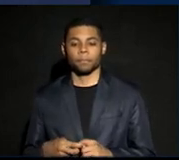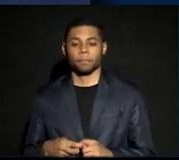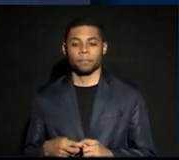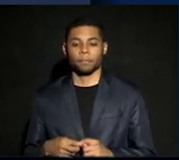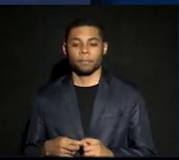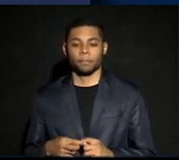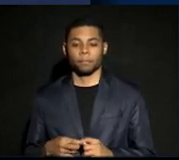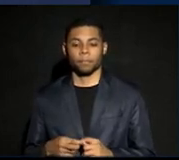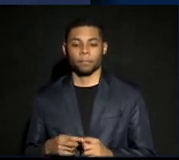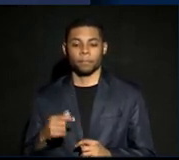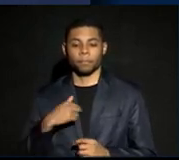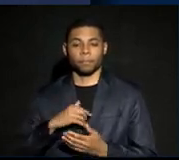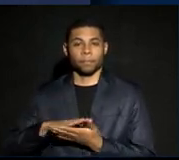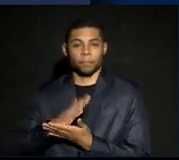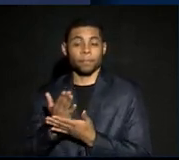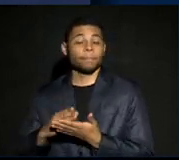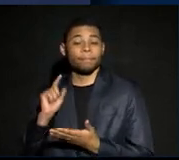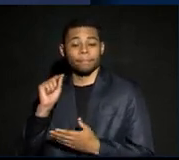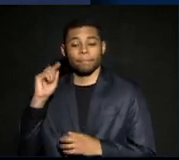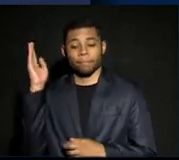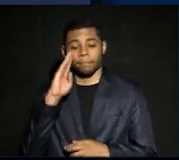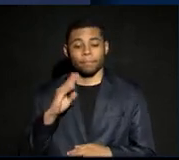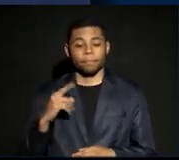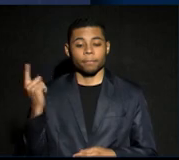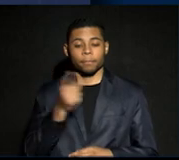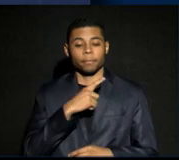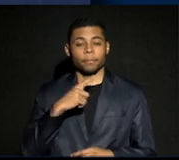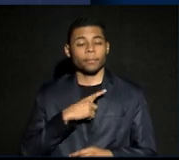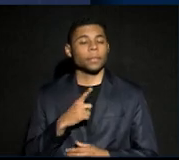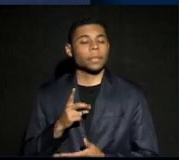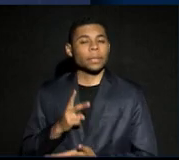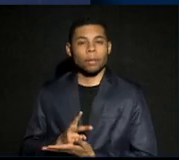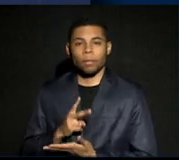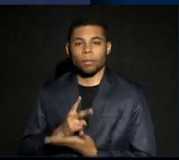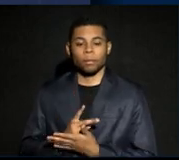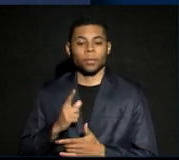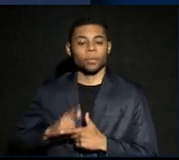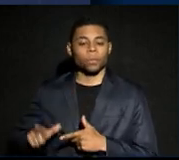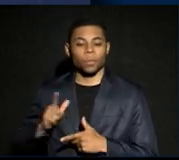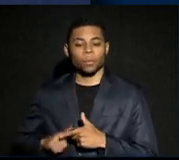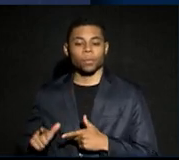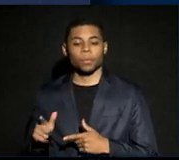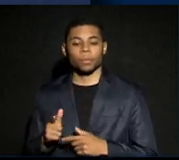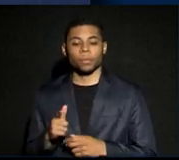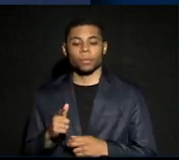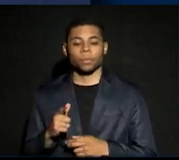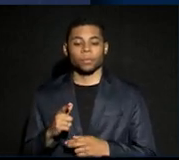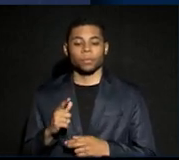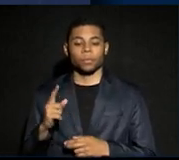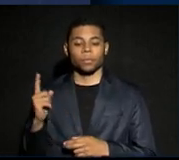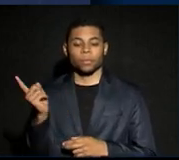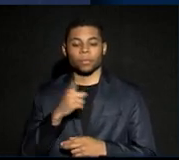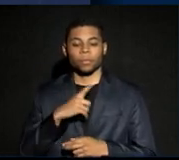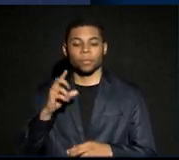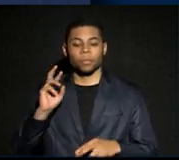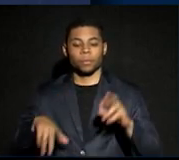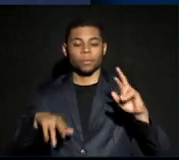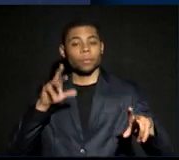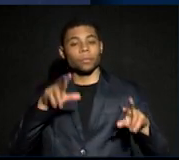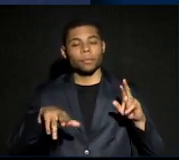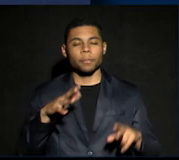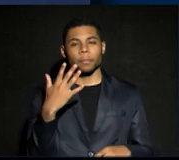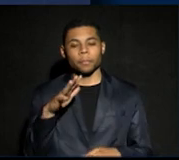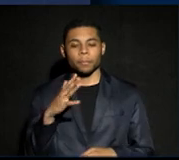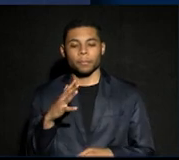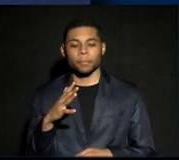Meu grande desconforto é que, no Brasil, a gente tem sempre situações pouco usuais, diferentes, de